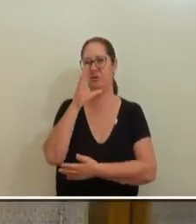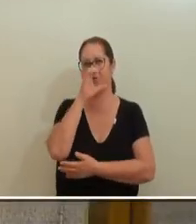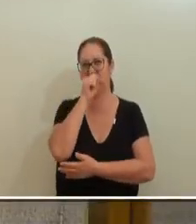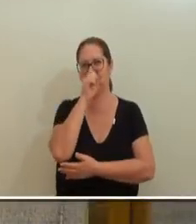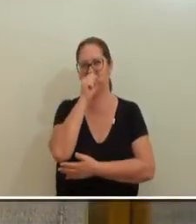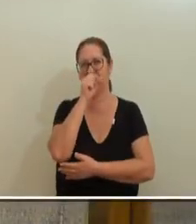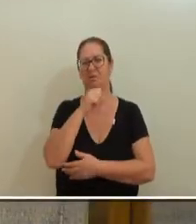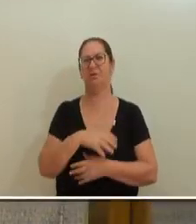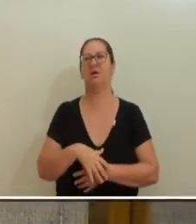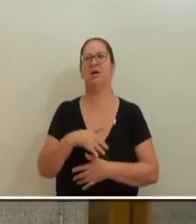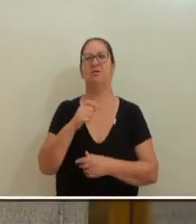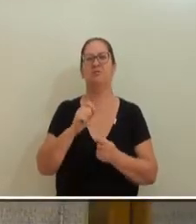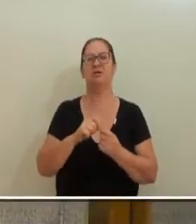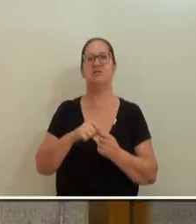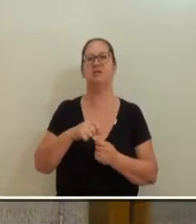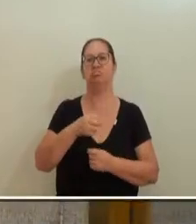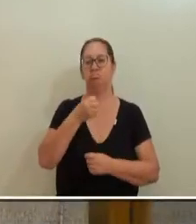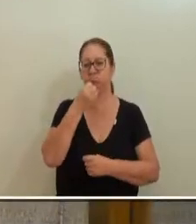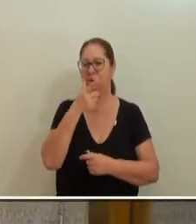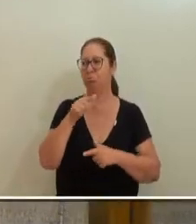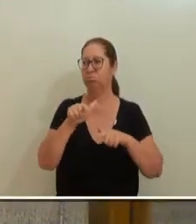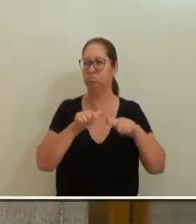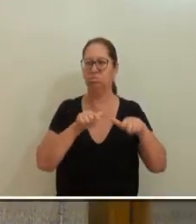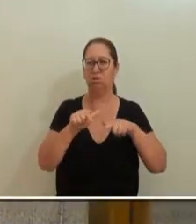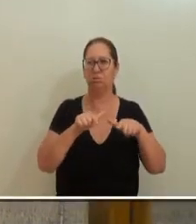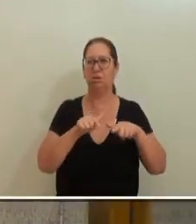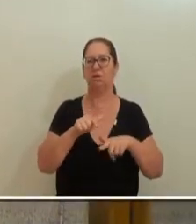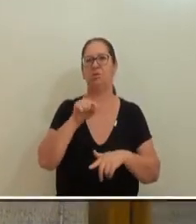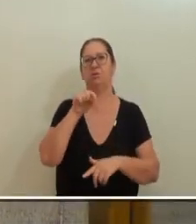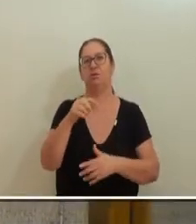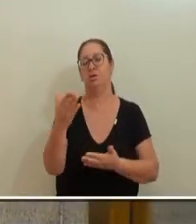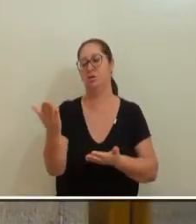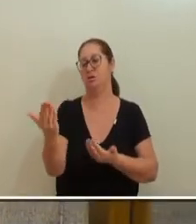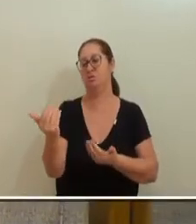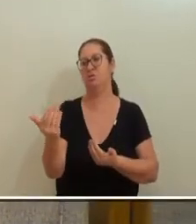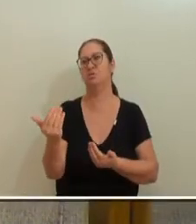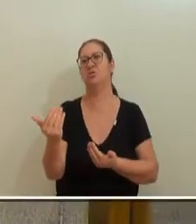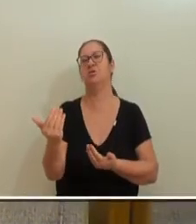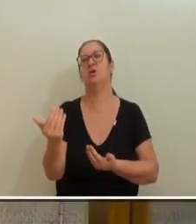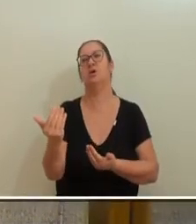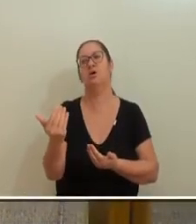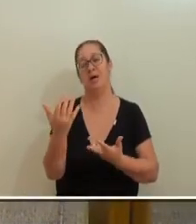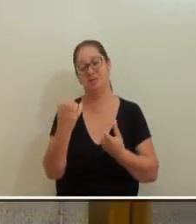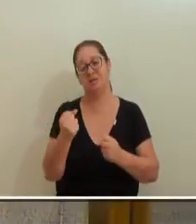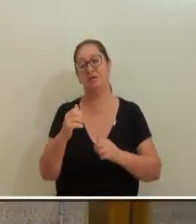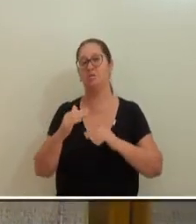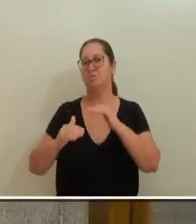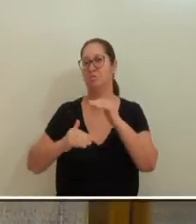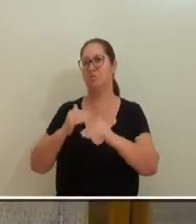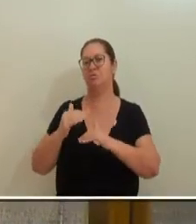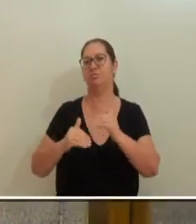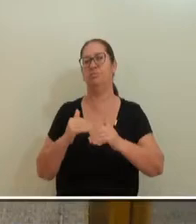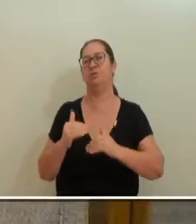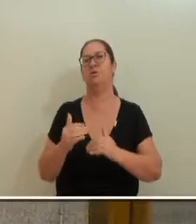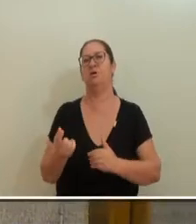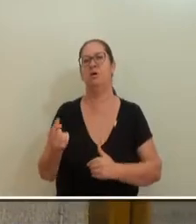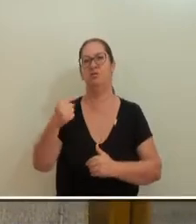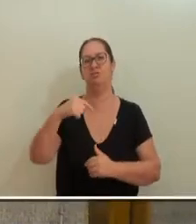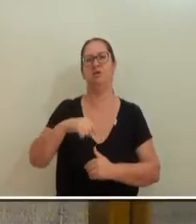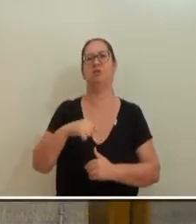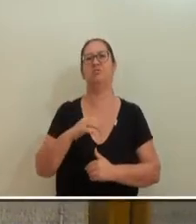um excelente trabalho para que esses jovens assumam o seu desenvolvimento e venham a ser